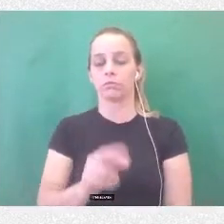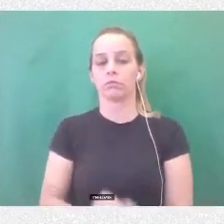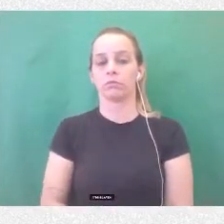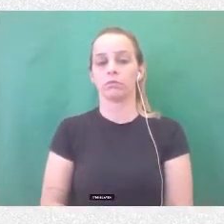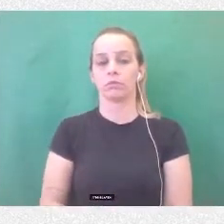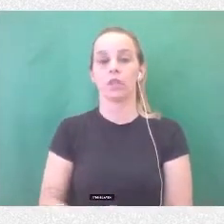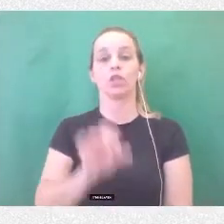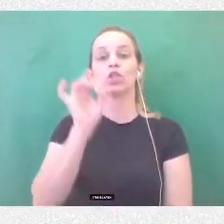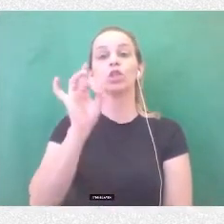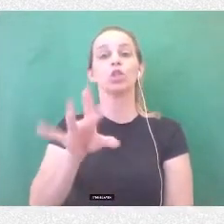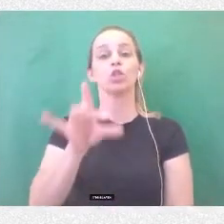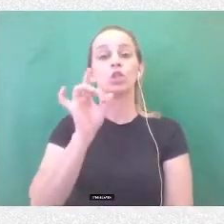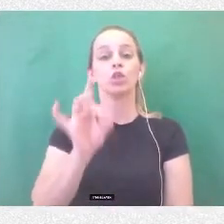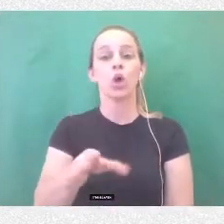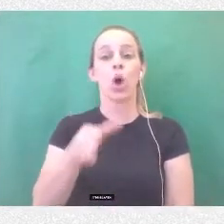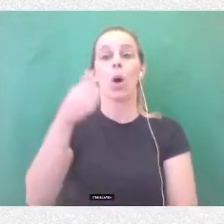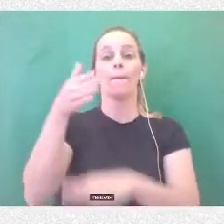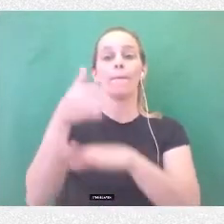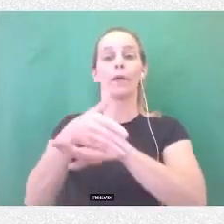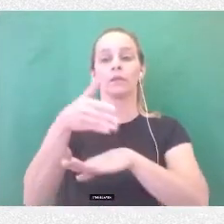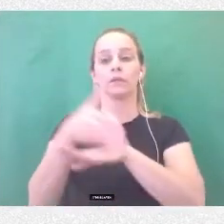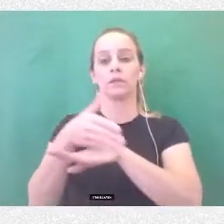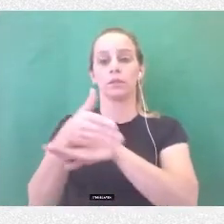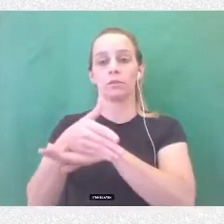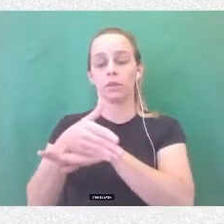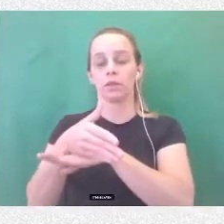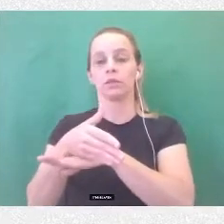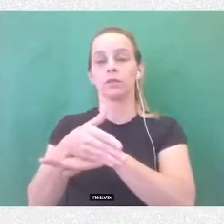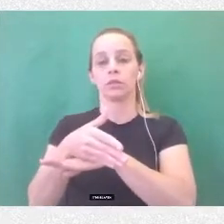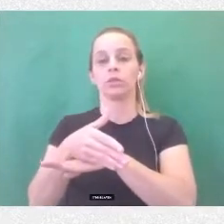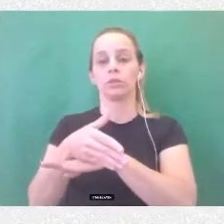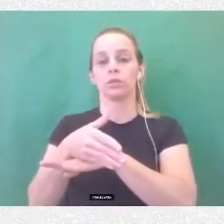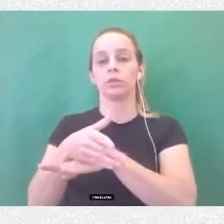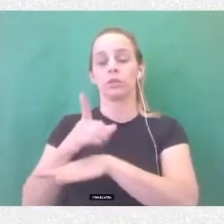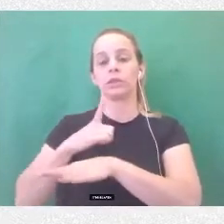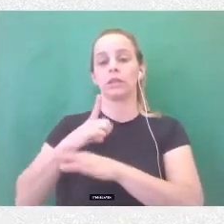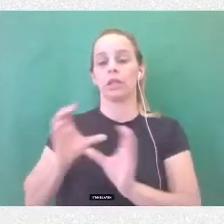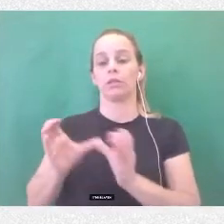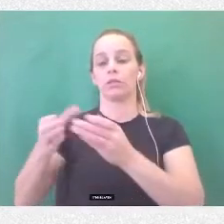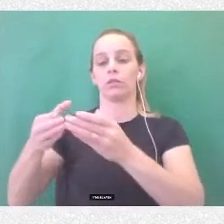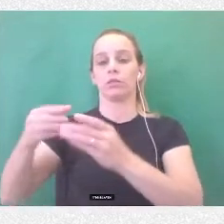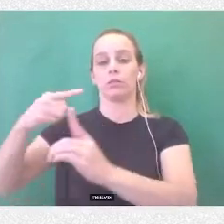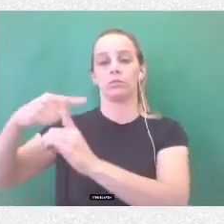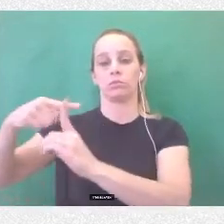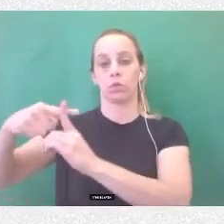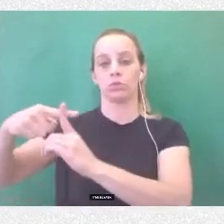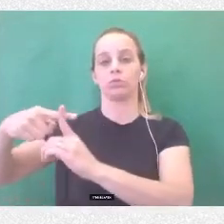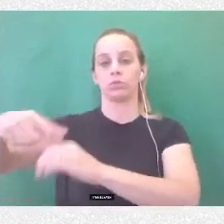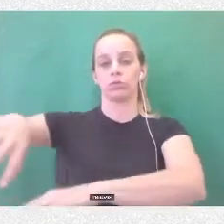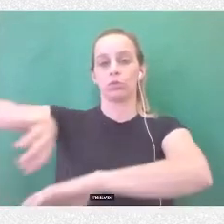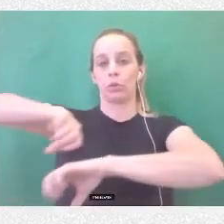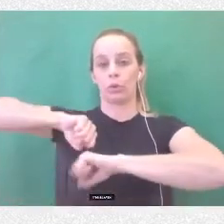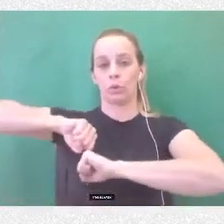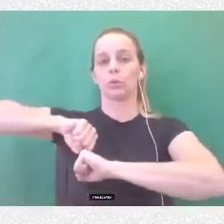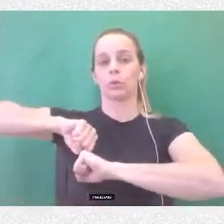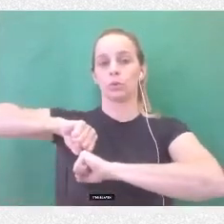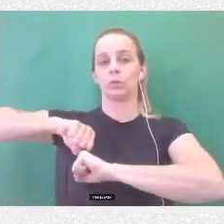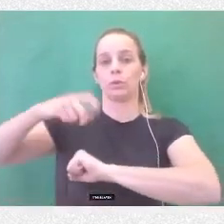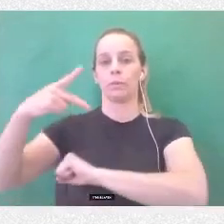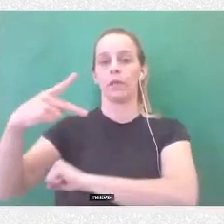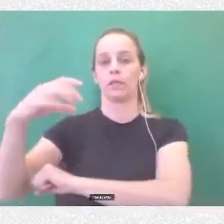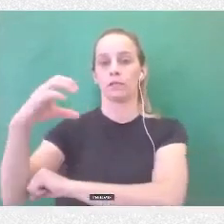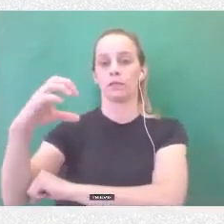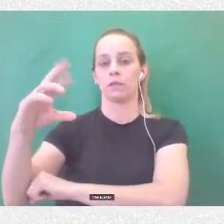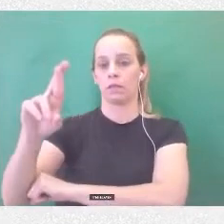Somente aqueles participantes que tiveram um resultado positivo para PCR, né,